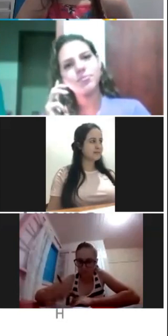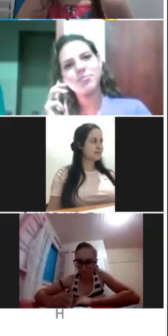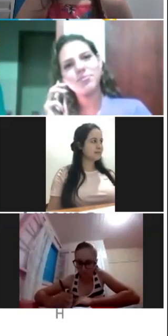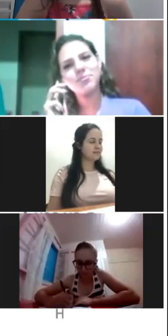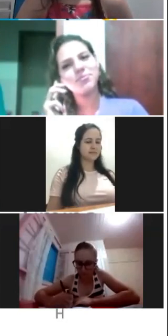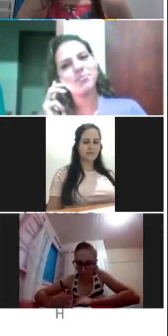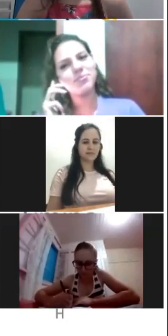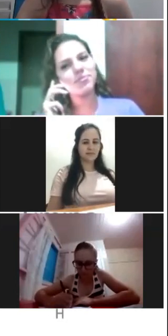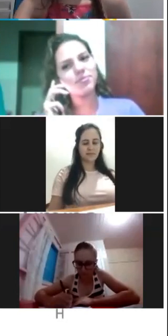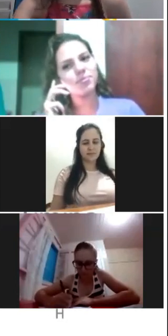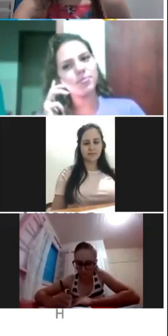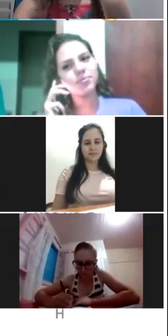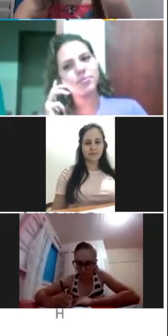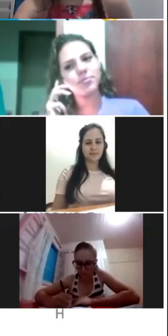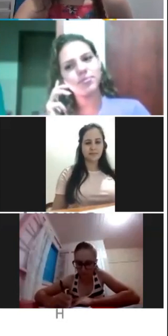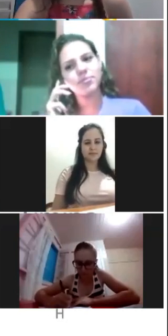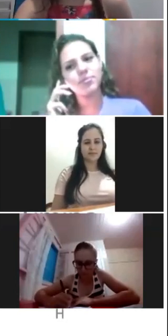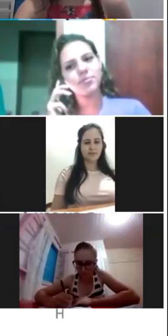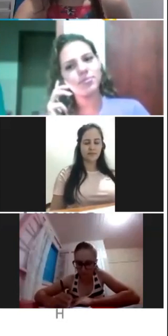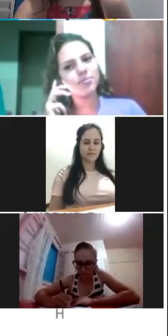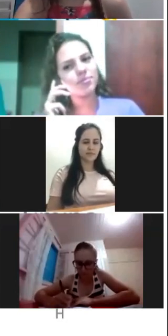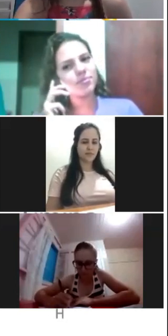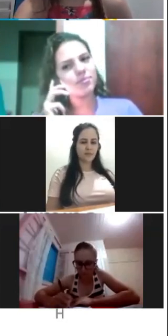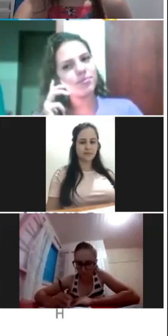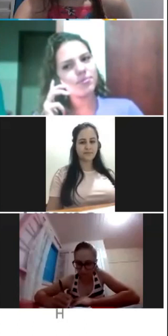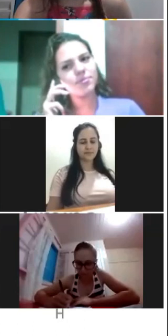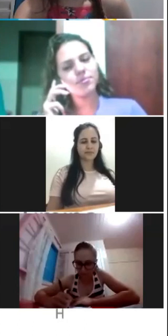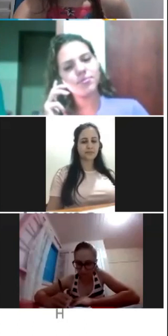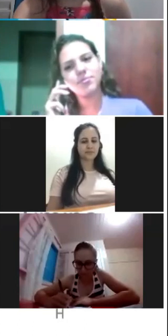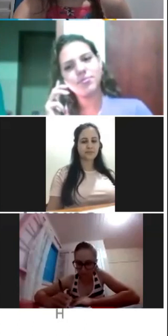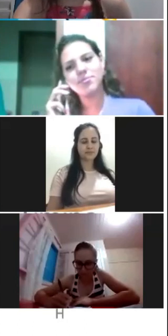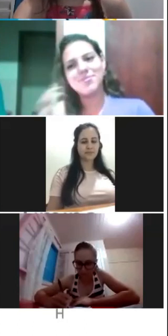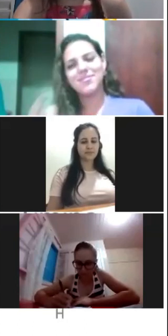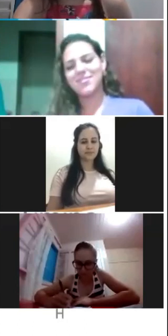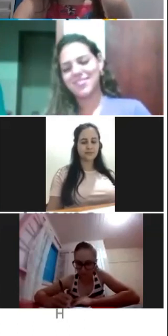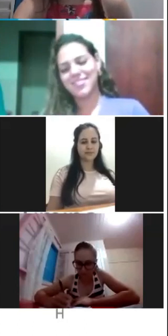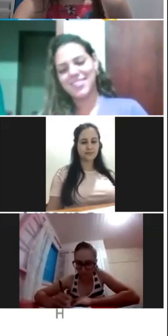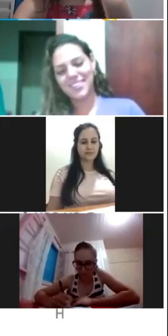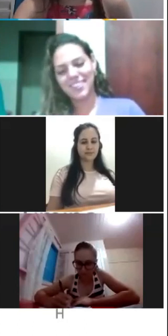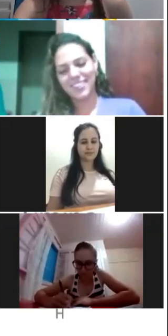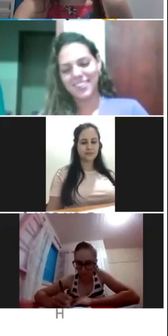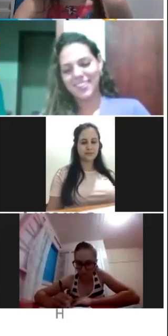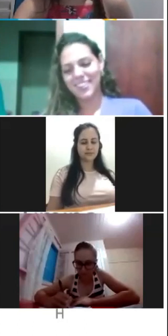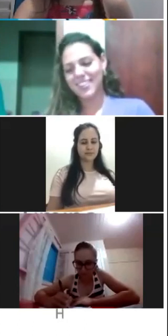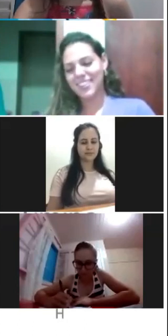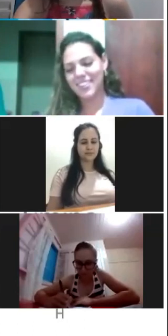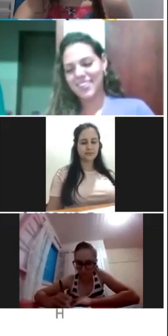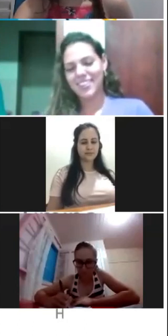As bases adenina e timina vão fazer duas pontes de hidrogênio. E a guanina e a citosina fazem três pontos de hidrogênio.